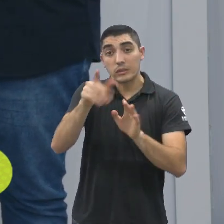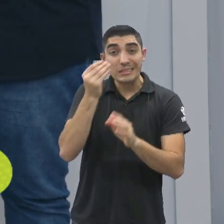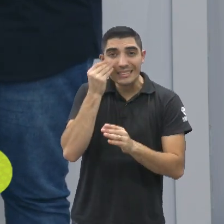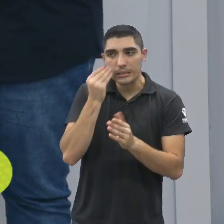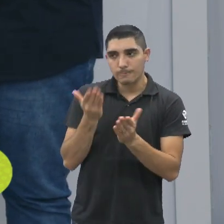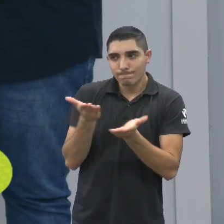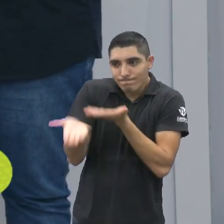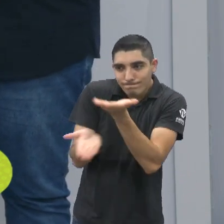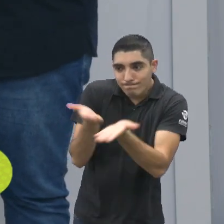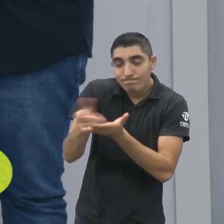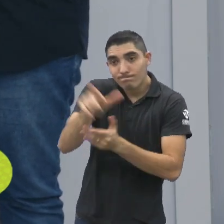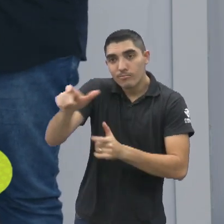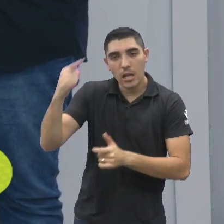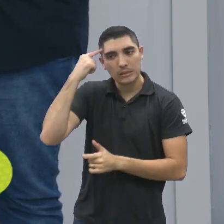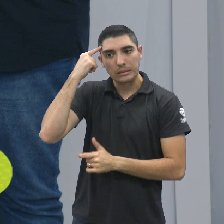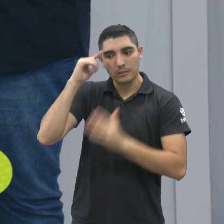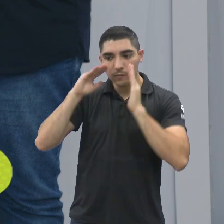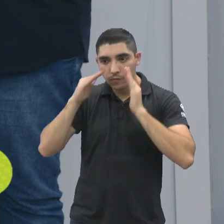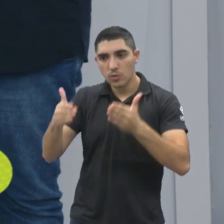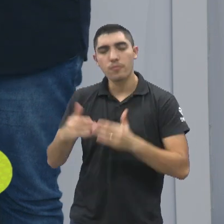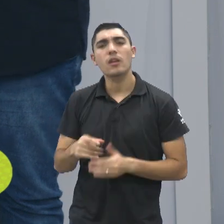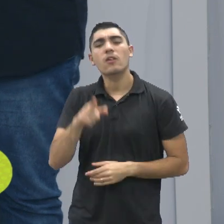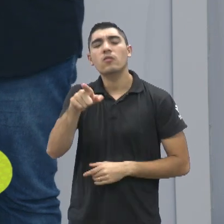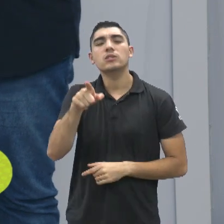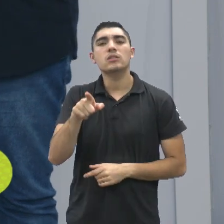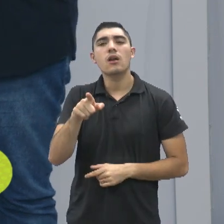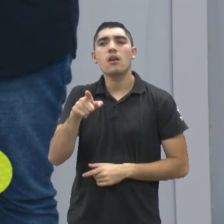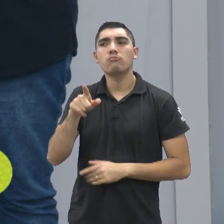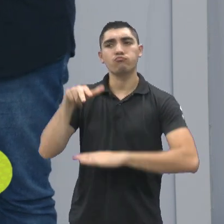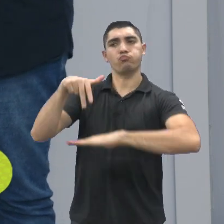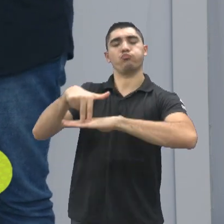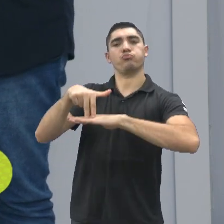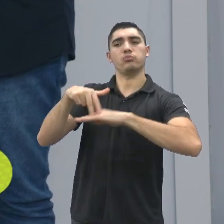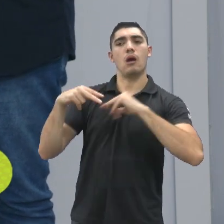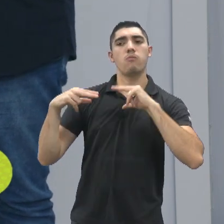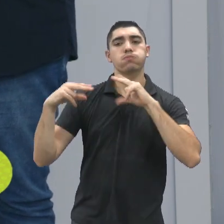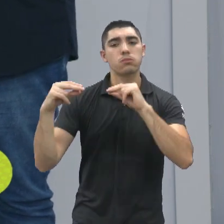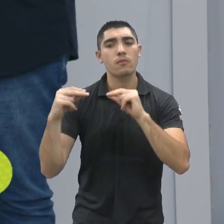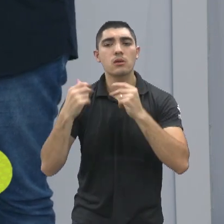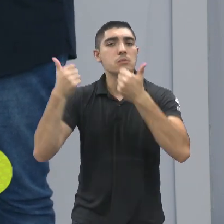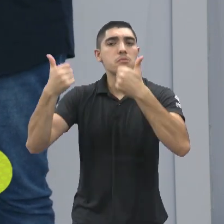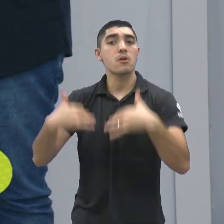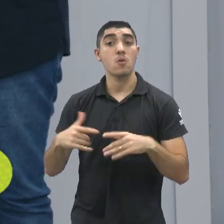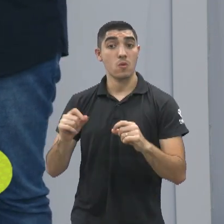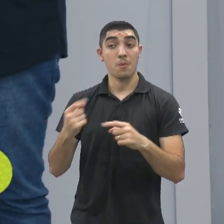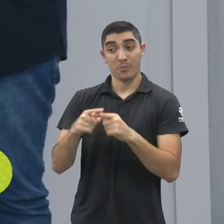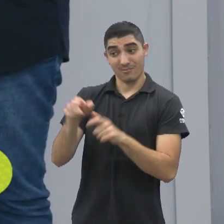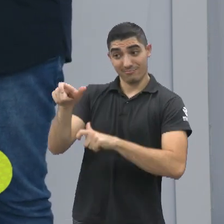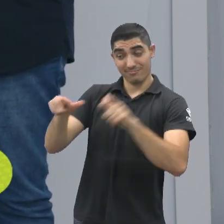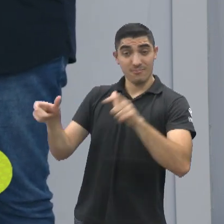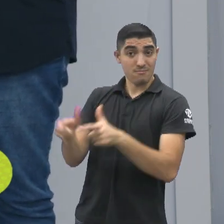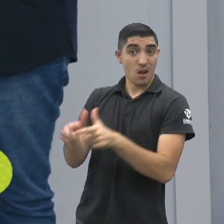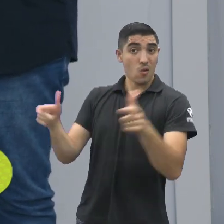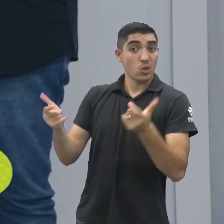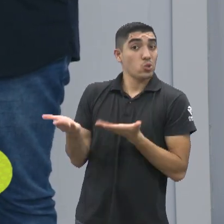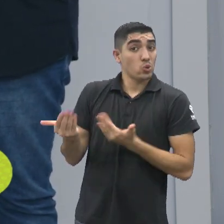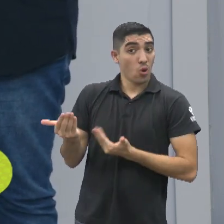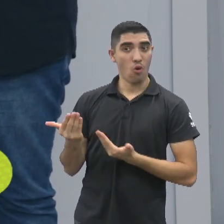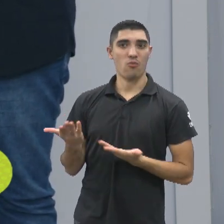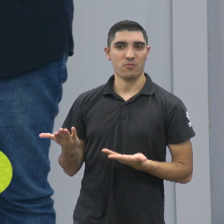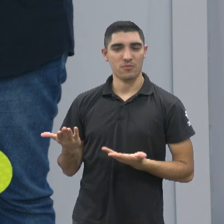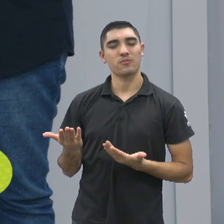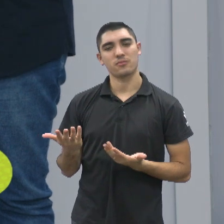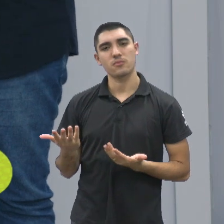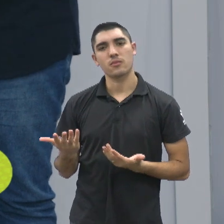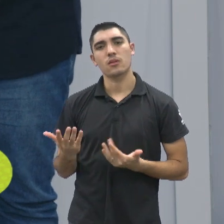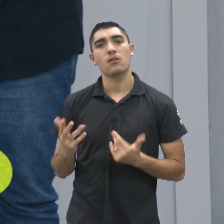livrar o time. Como é que é essa conversa? Porque você acabou de dizer, você está lidando com garotos não estão totalmente formados ainda para o futebol, queira